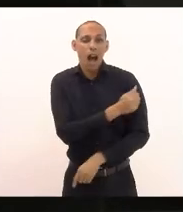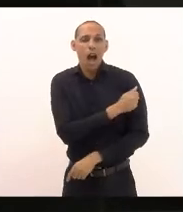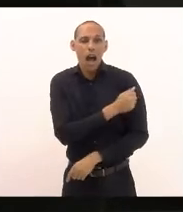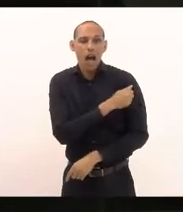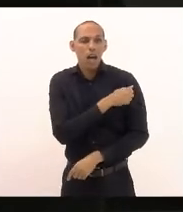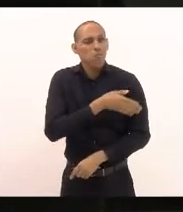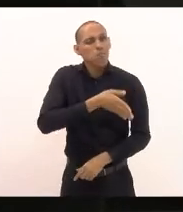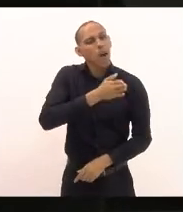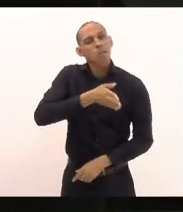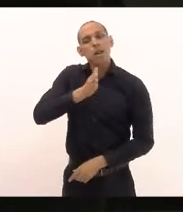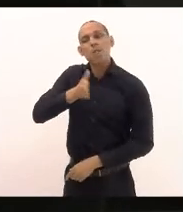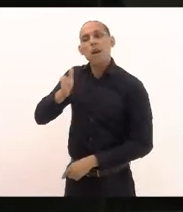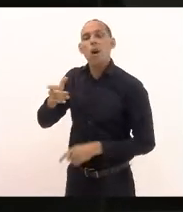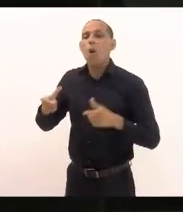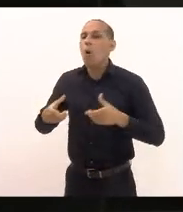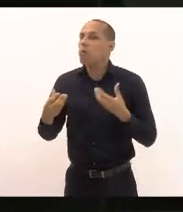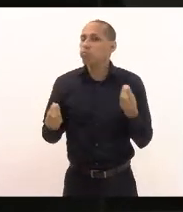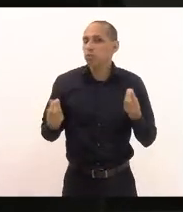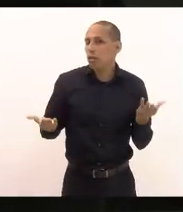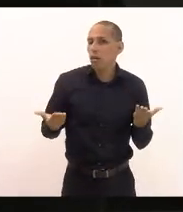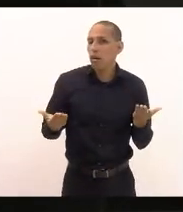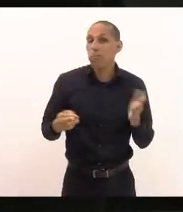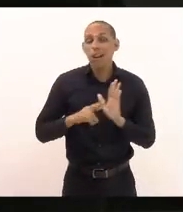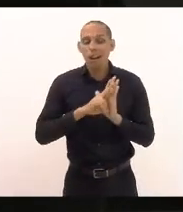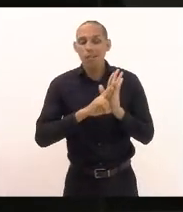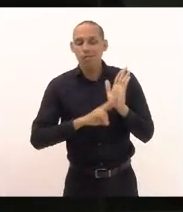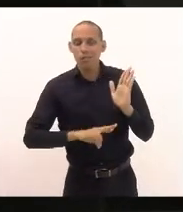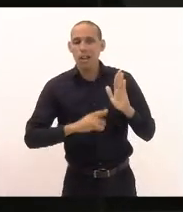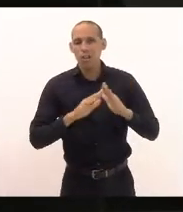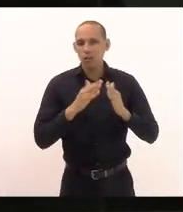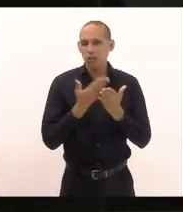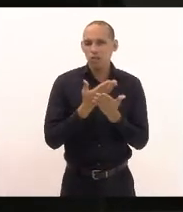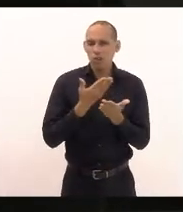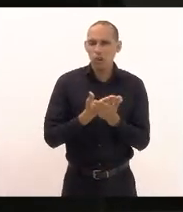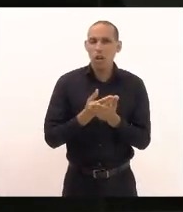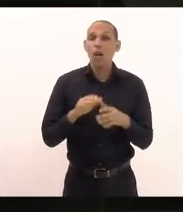os resultados das escolas nas avaliações